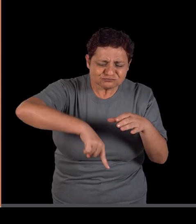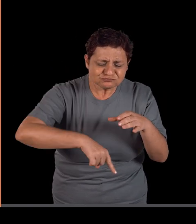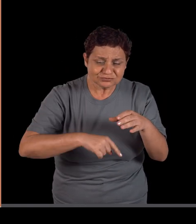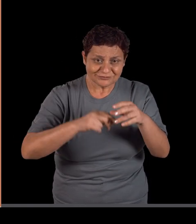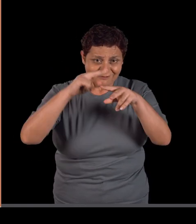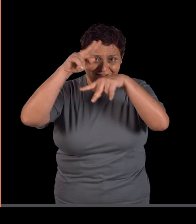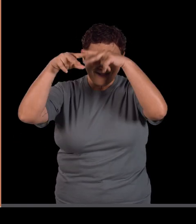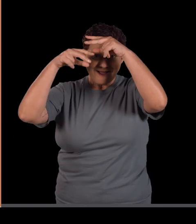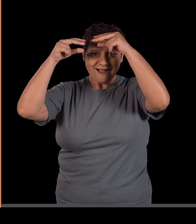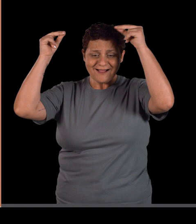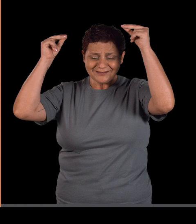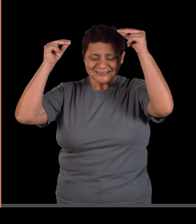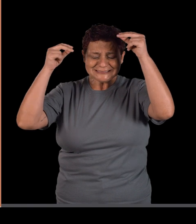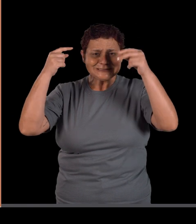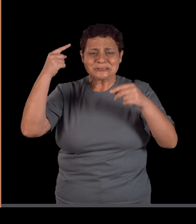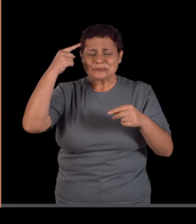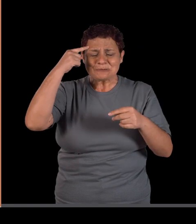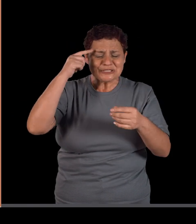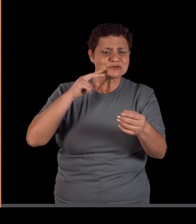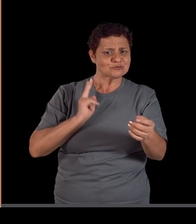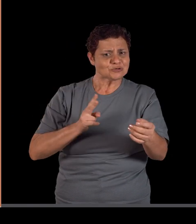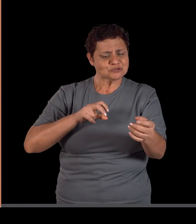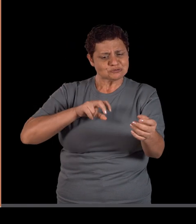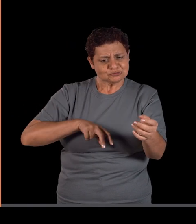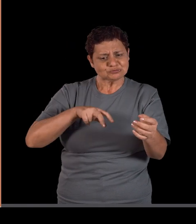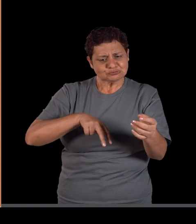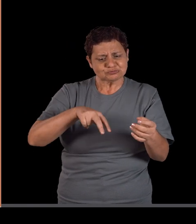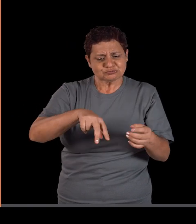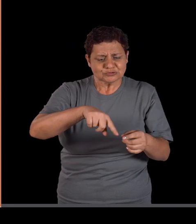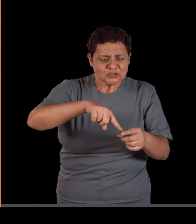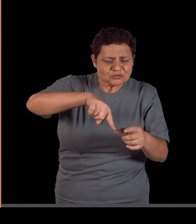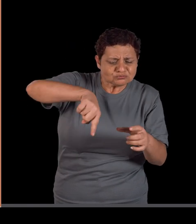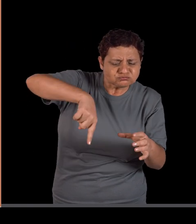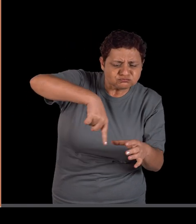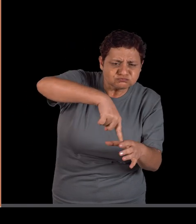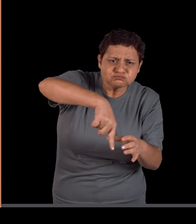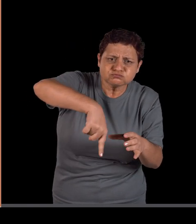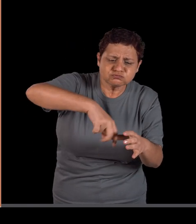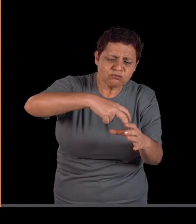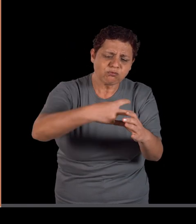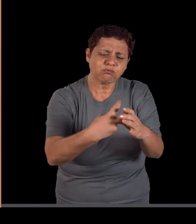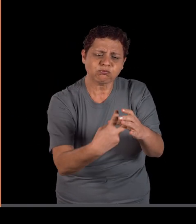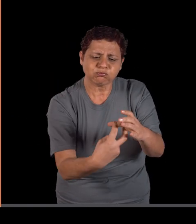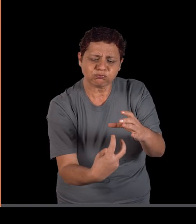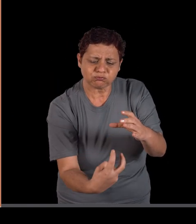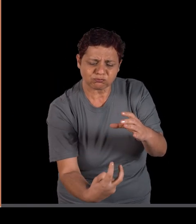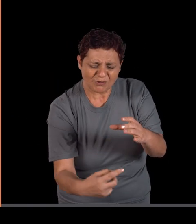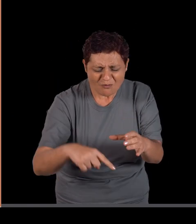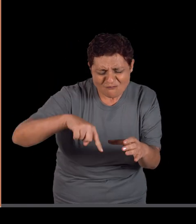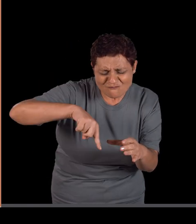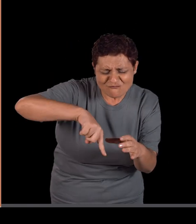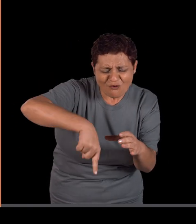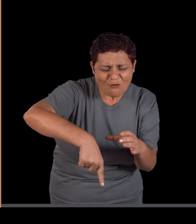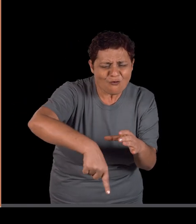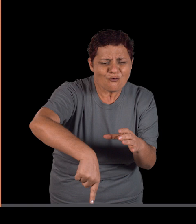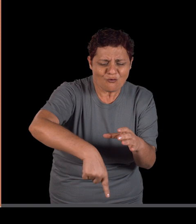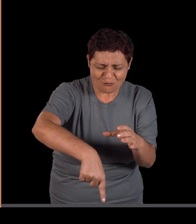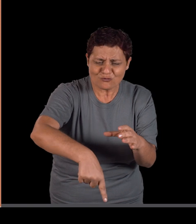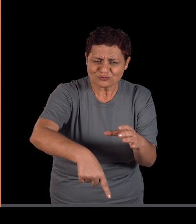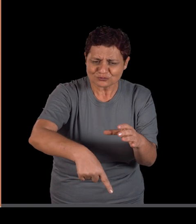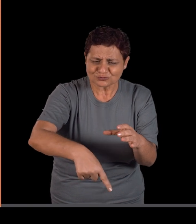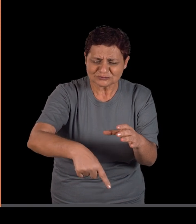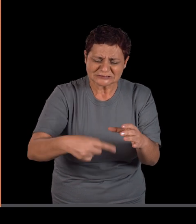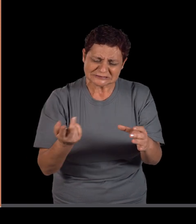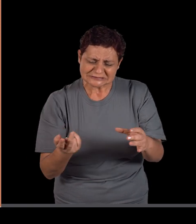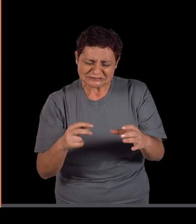que Alice não teve nenhum segundo para pensar em parar. Antes de ver-se caindo no que parecia ser um poço muito profundo,